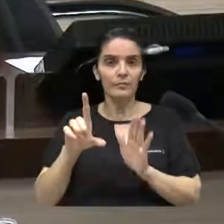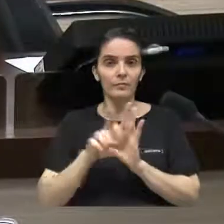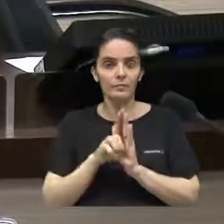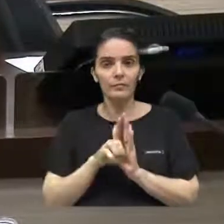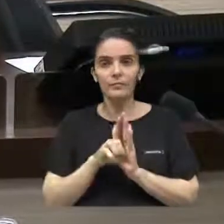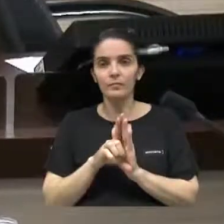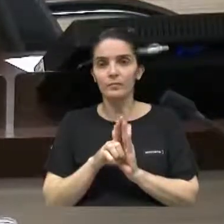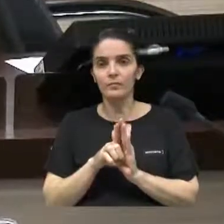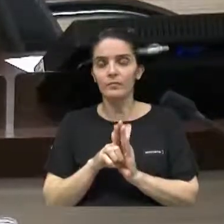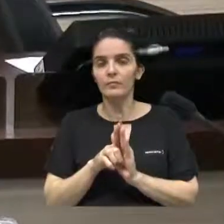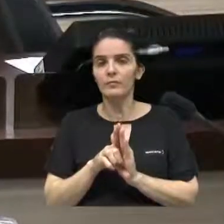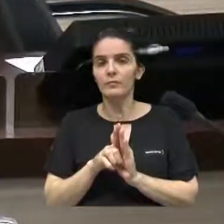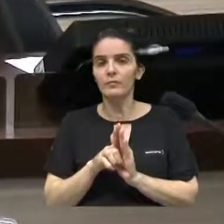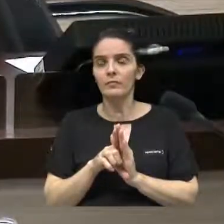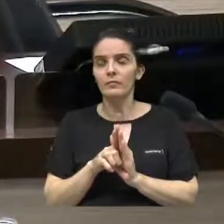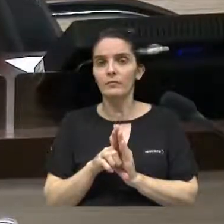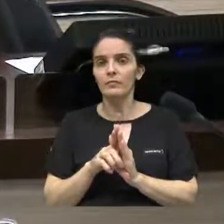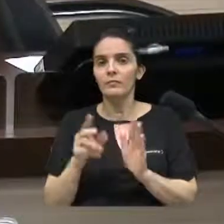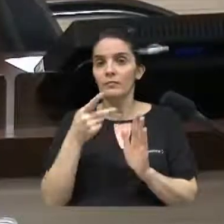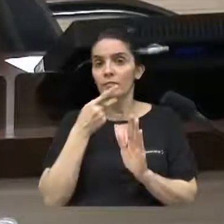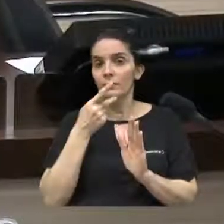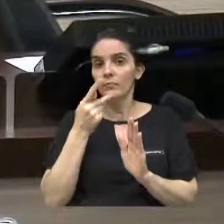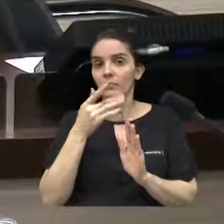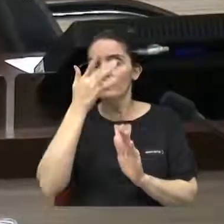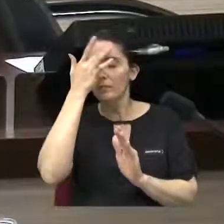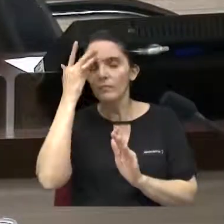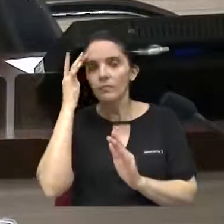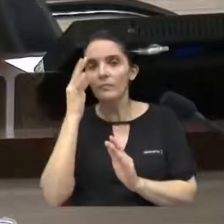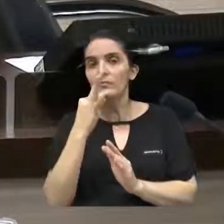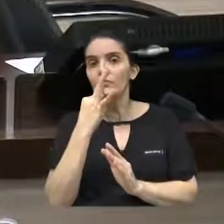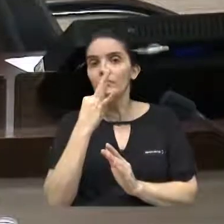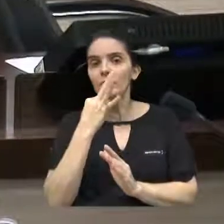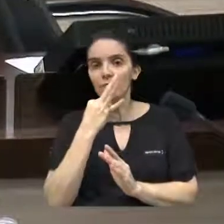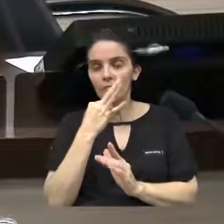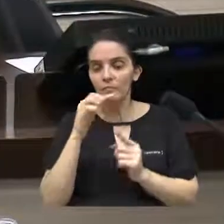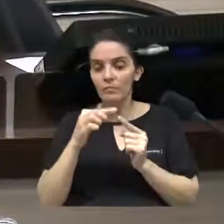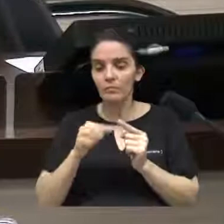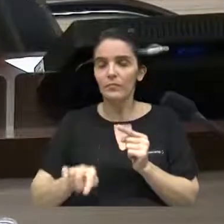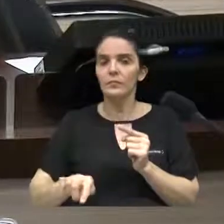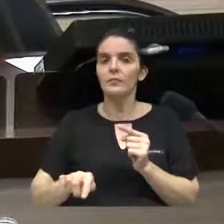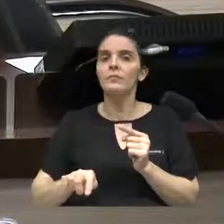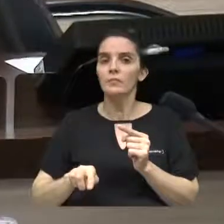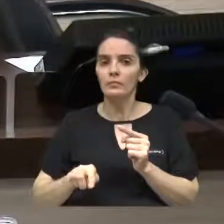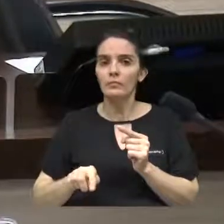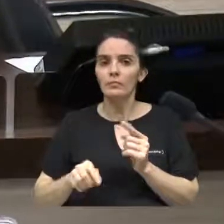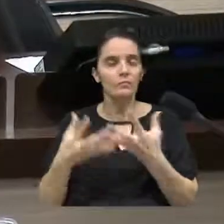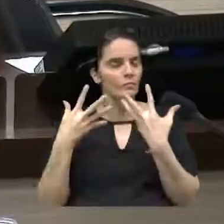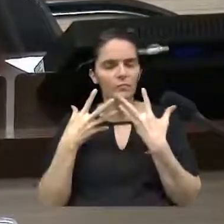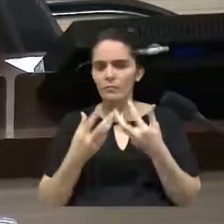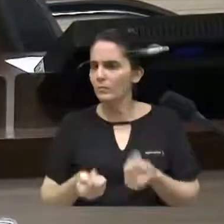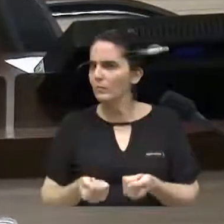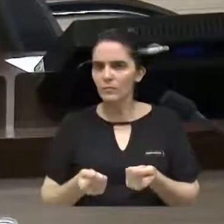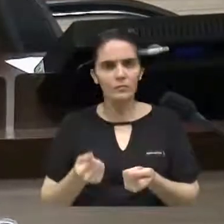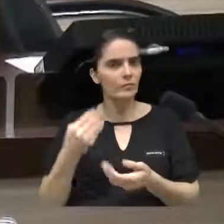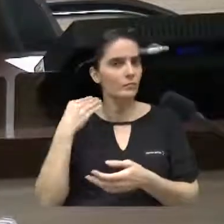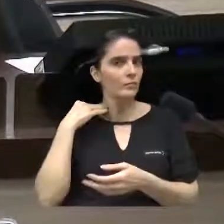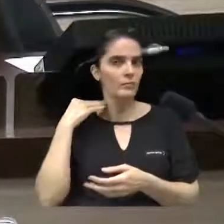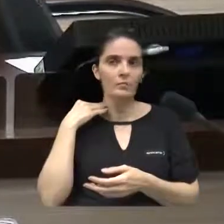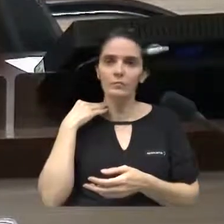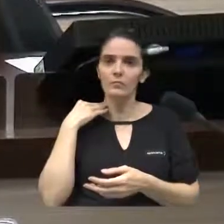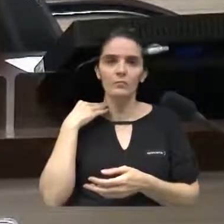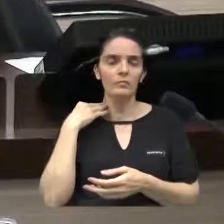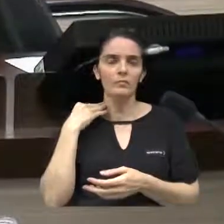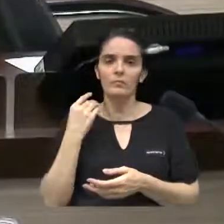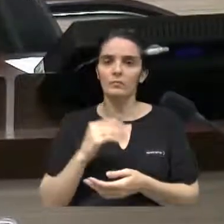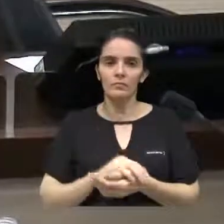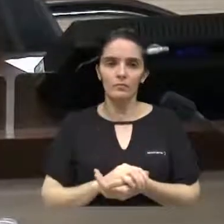gente está possibilitando que as pessoas tenham conhecimento de que isso é proibido, que não aceitem no banco essa venda casada,